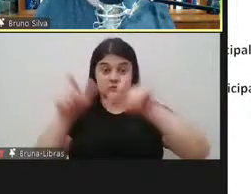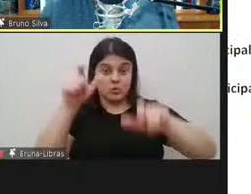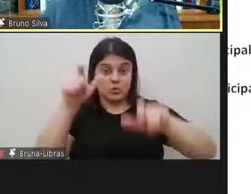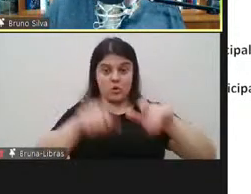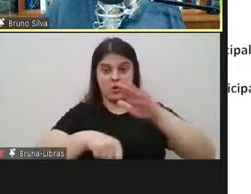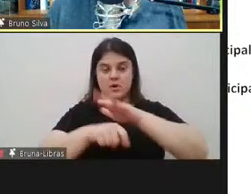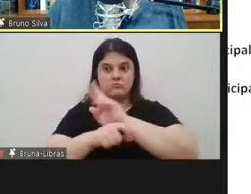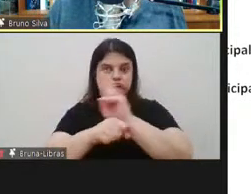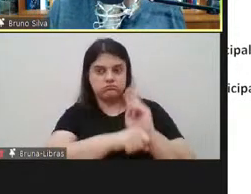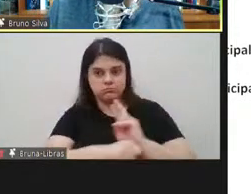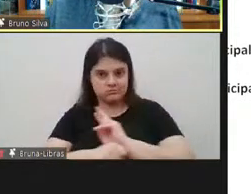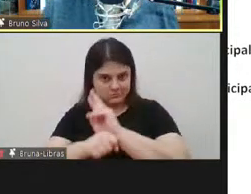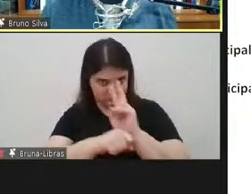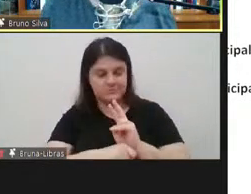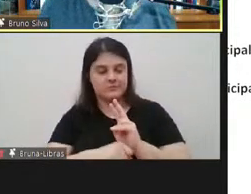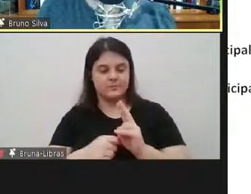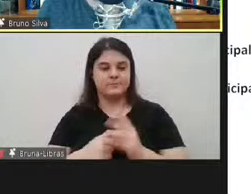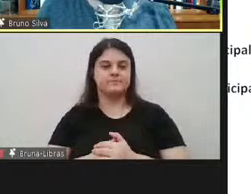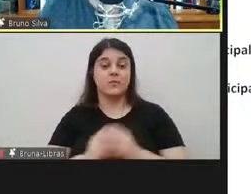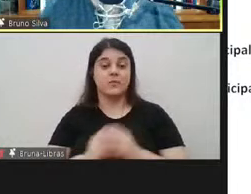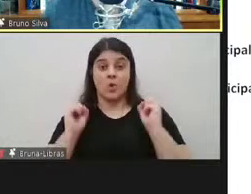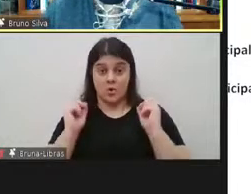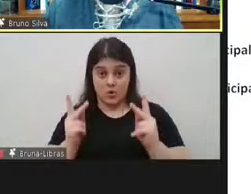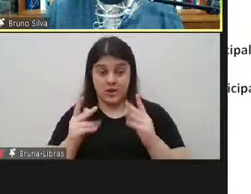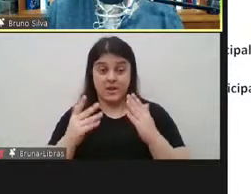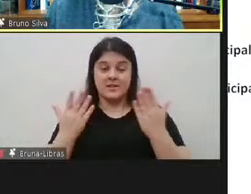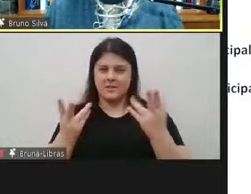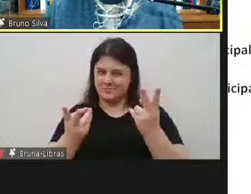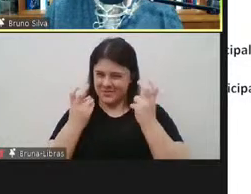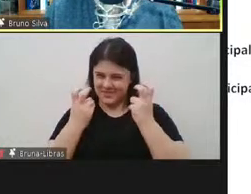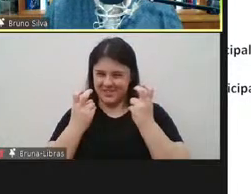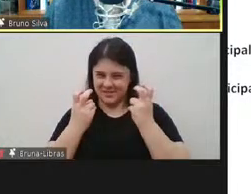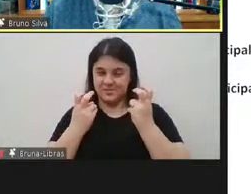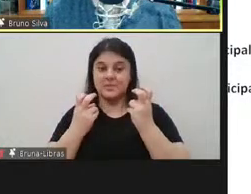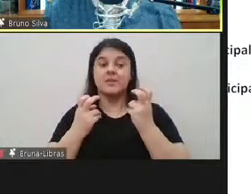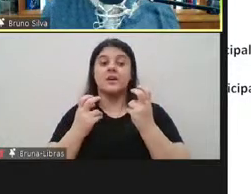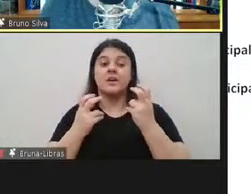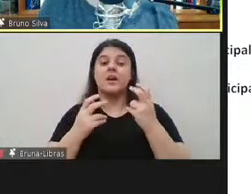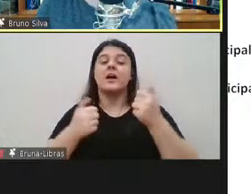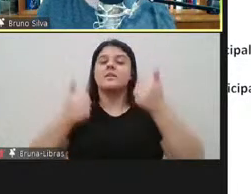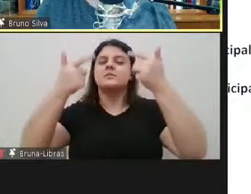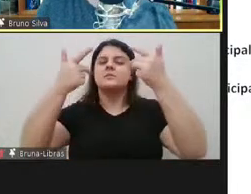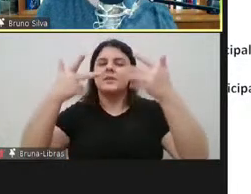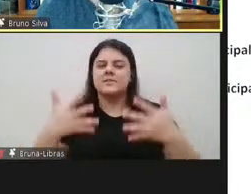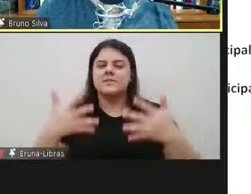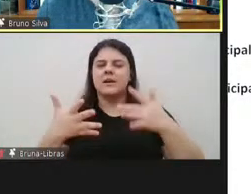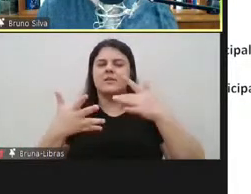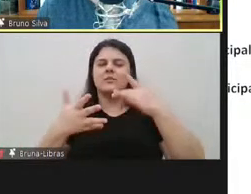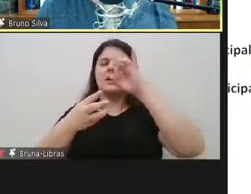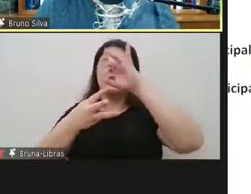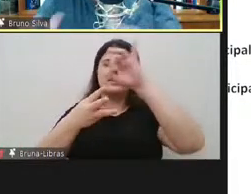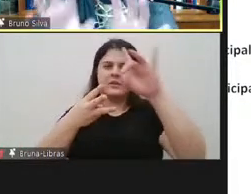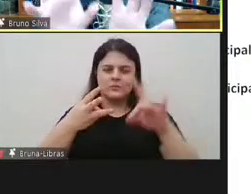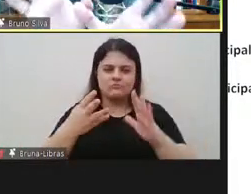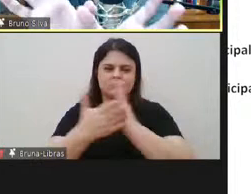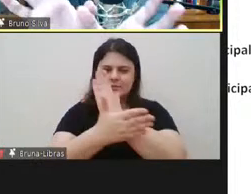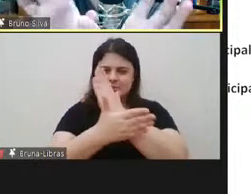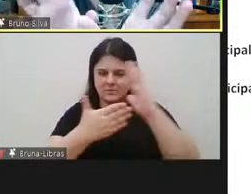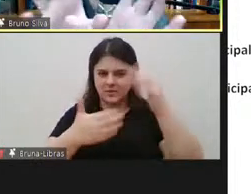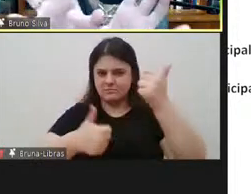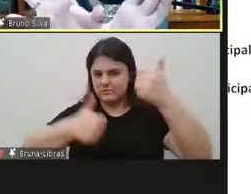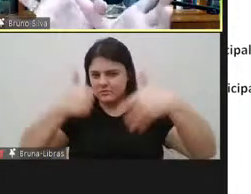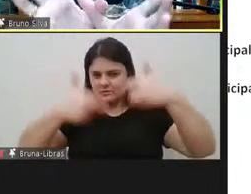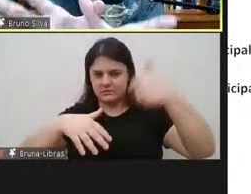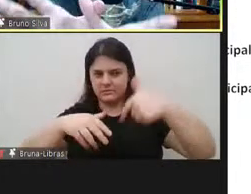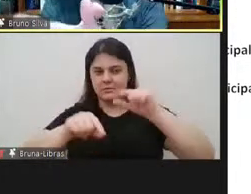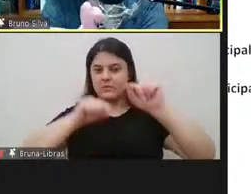por exemplo Tá certo então perceba gente essas definições né todas essas questões